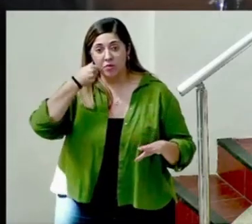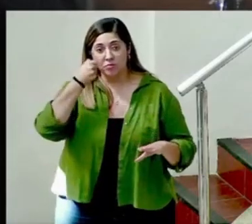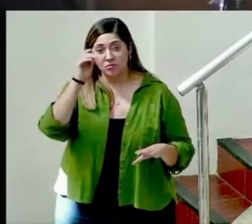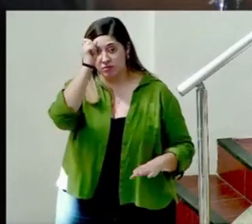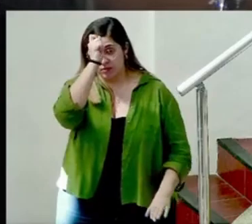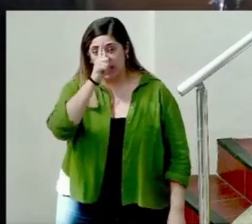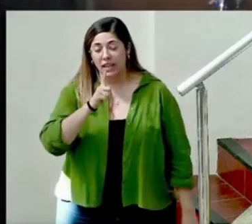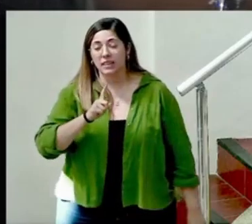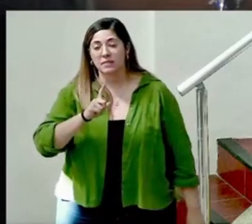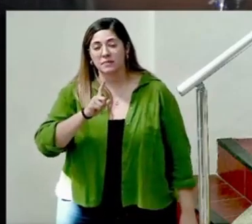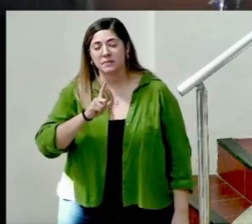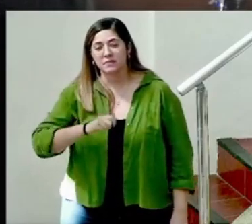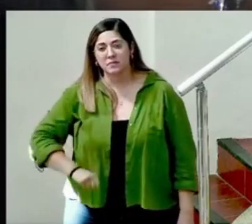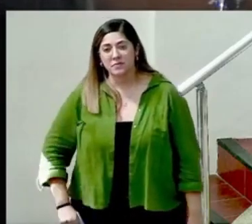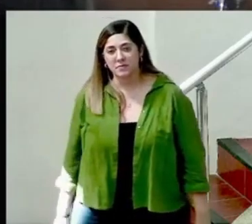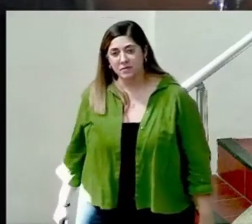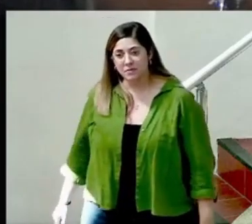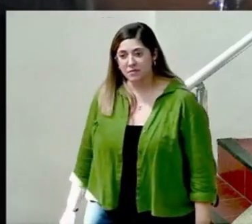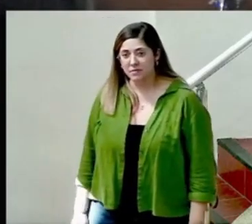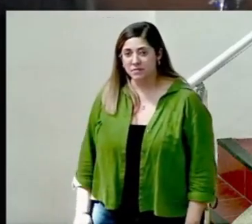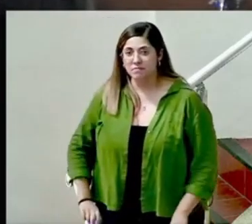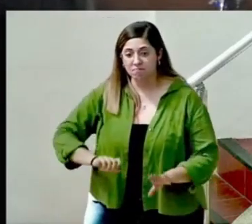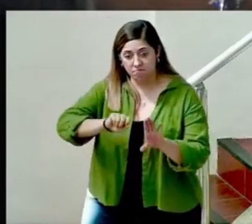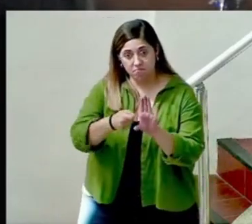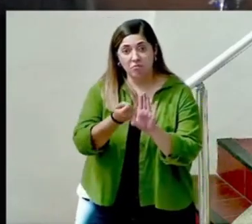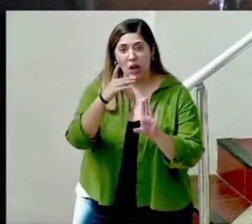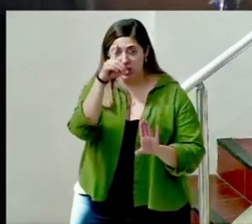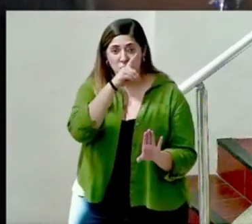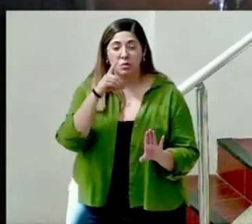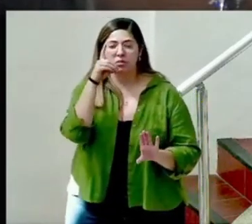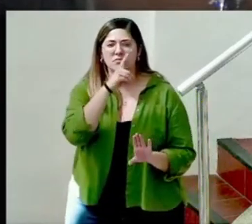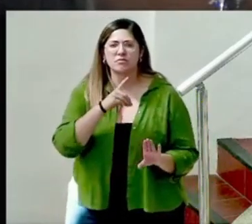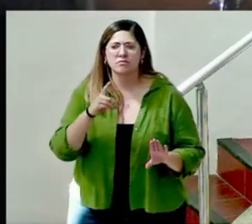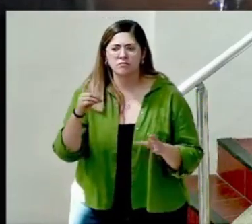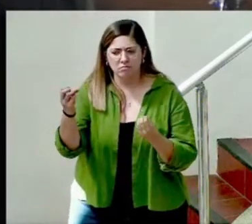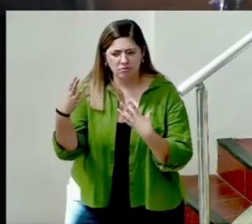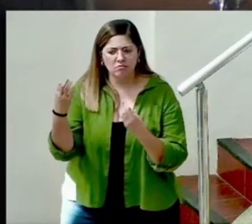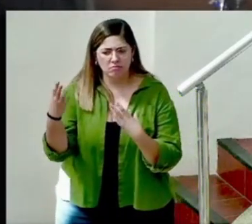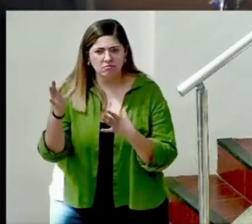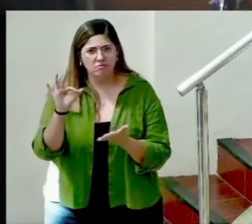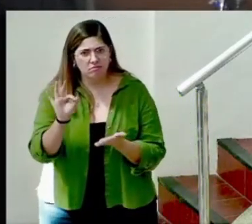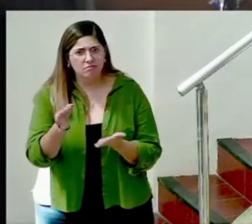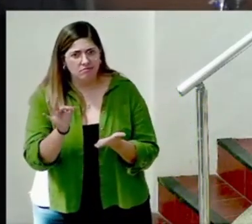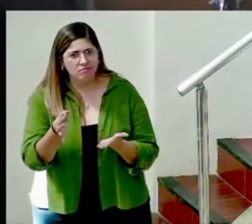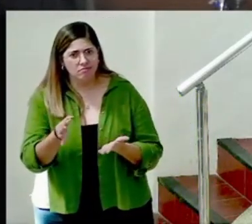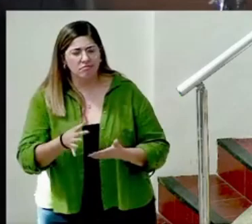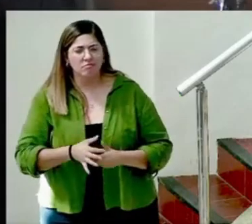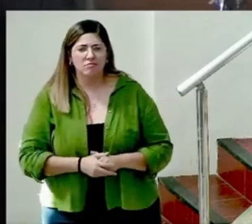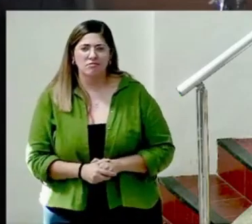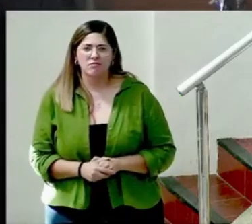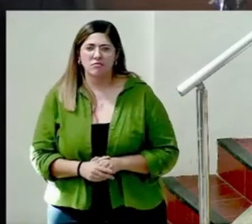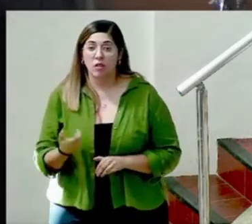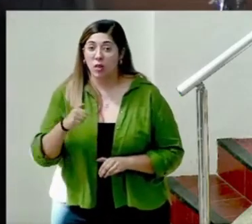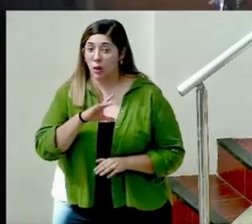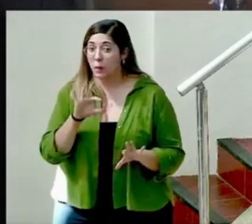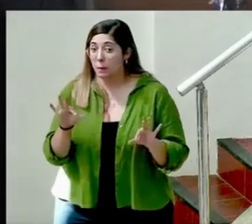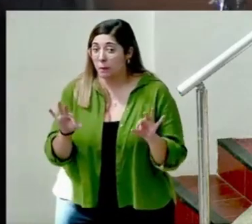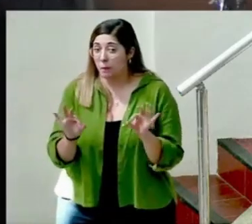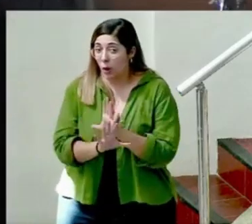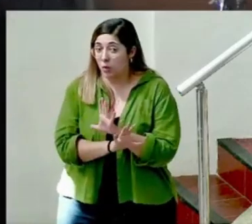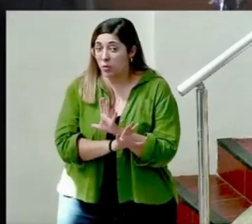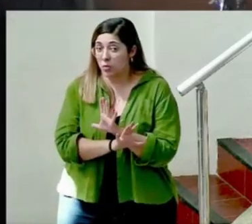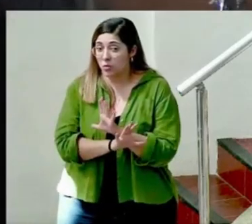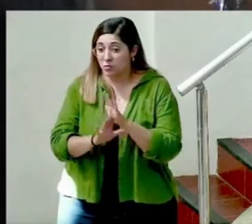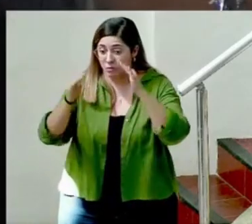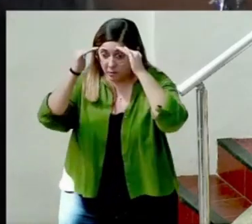ele entende que a Escritura ensina dessa forma. Estamos